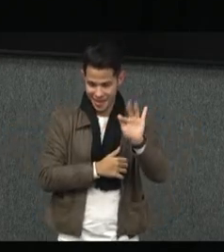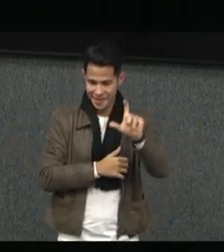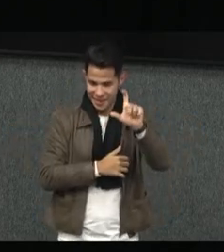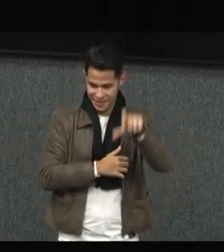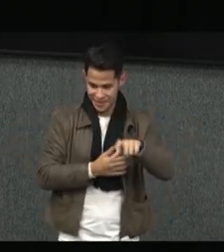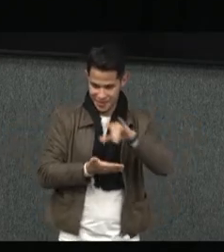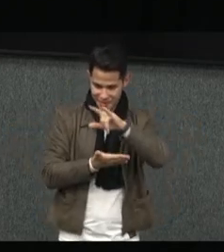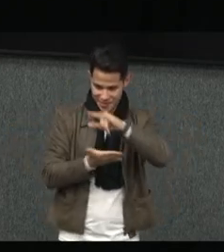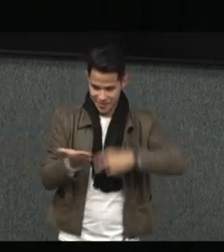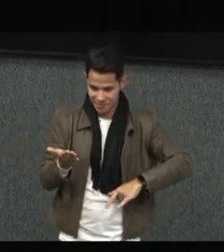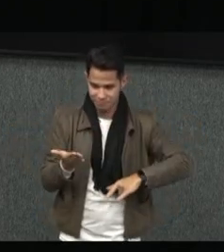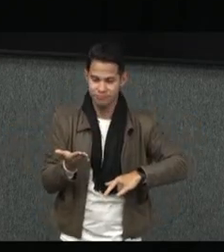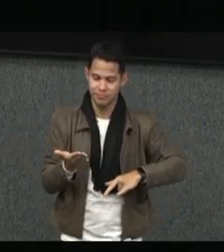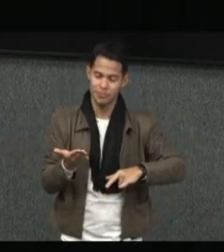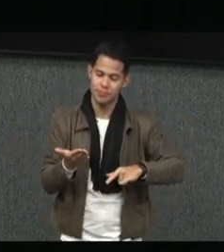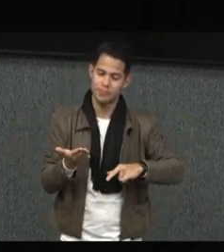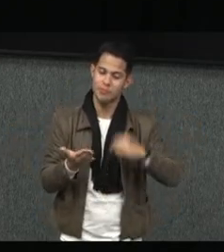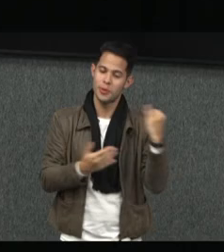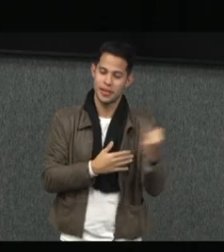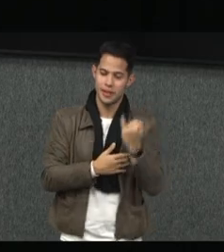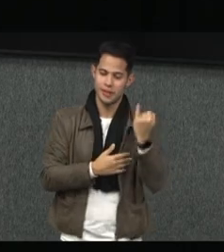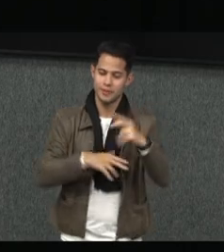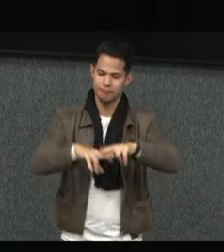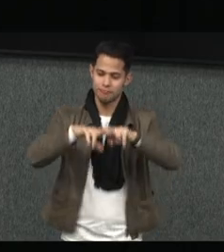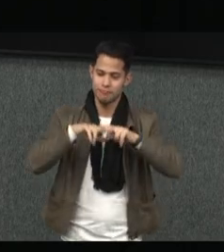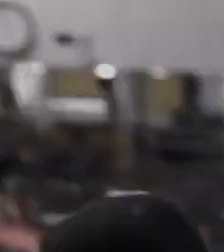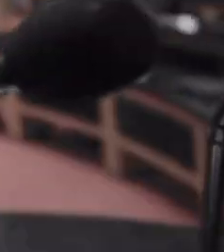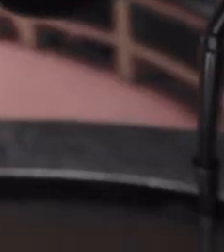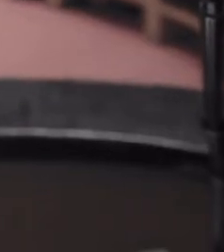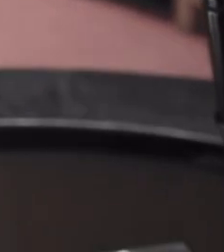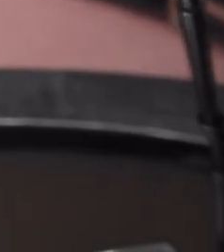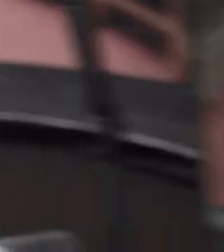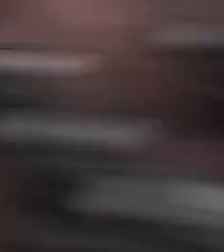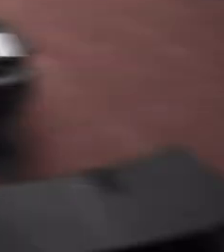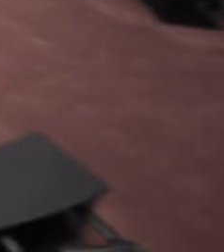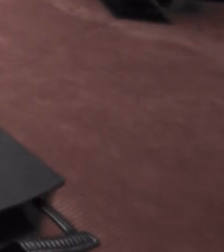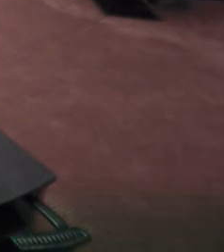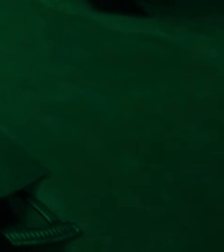pede o auxílio, ajuda e a luta de cada um de vocês para nos ajudar nesse pleito.